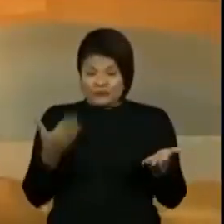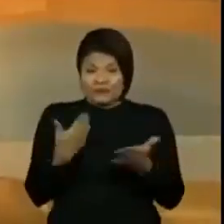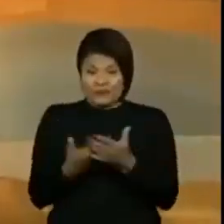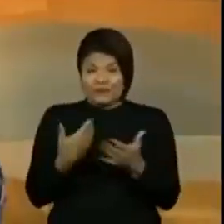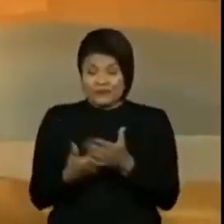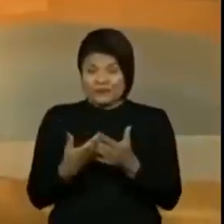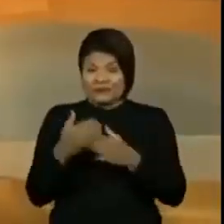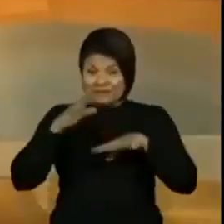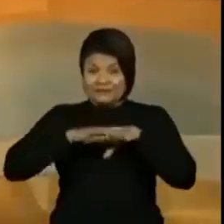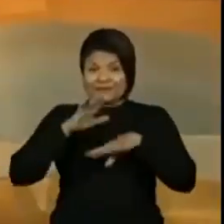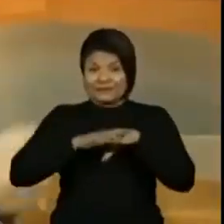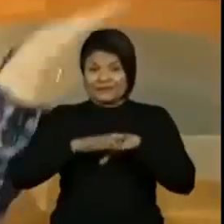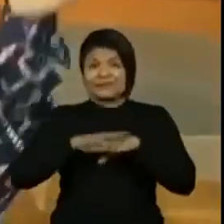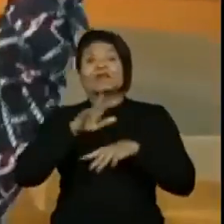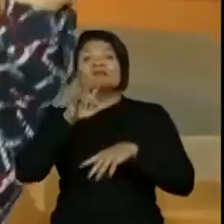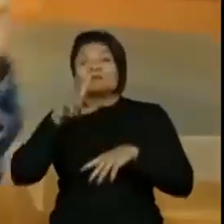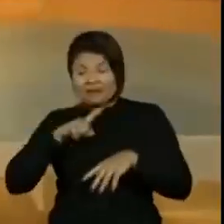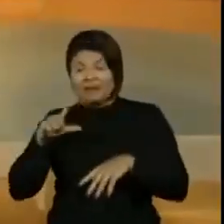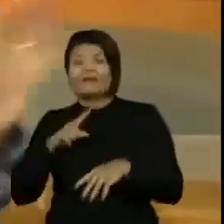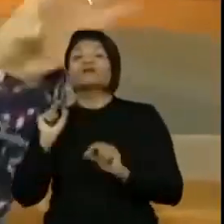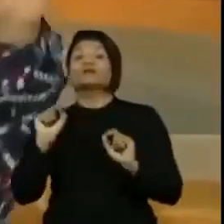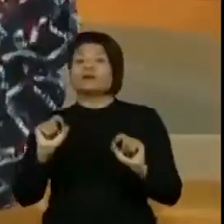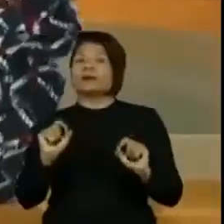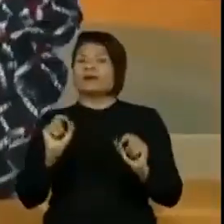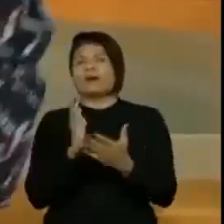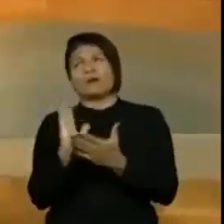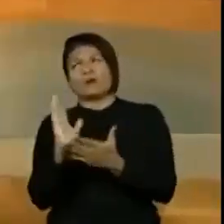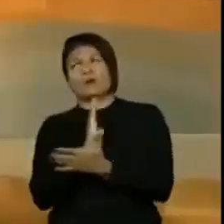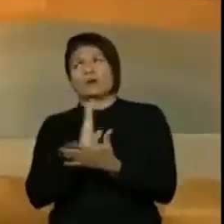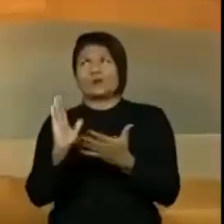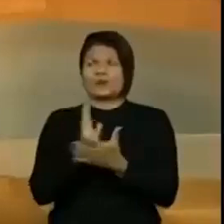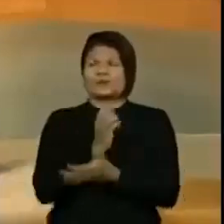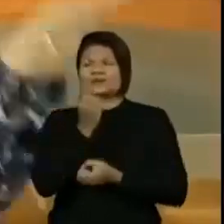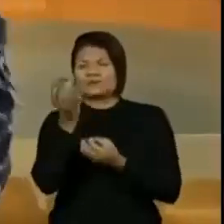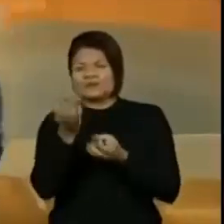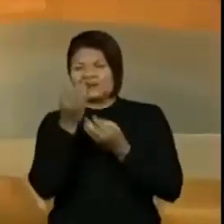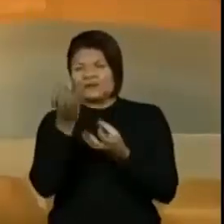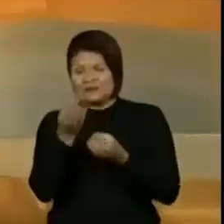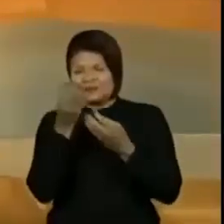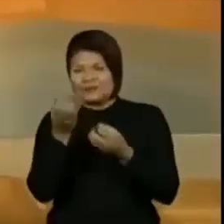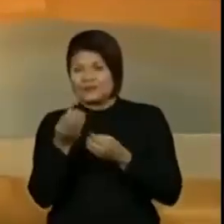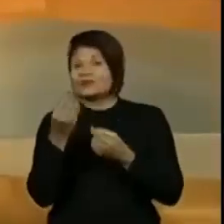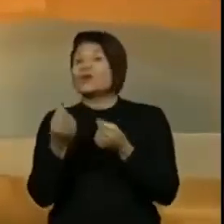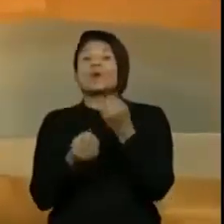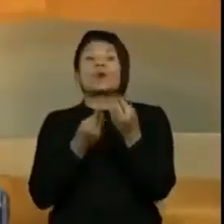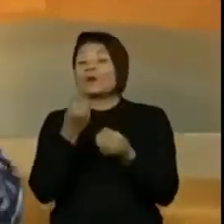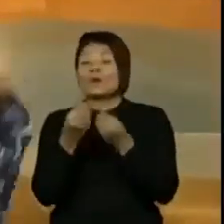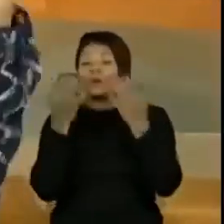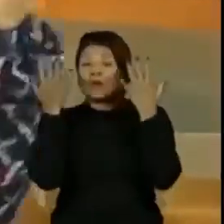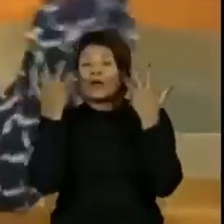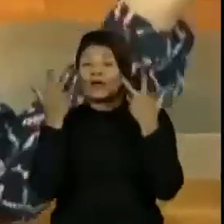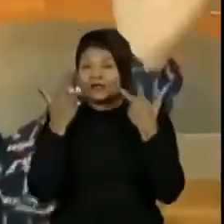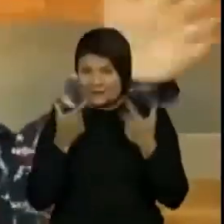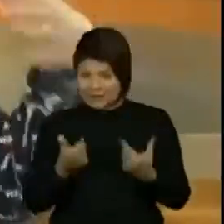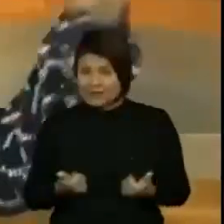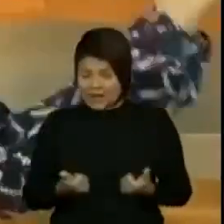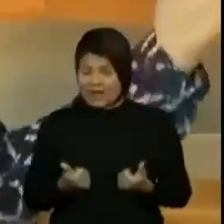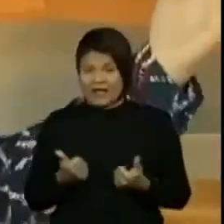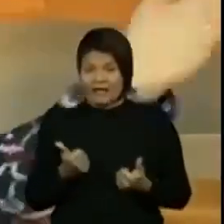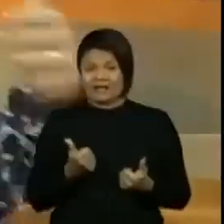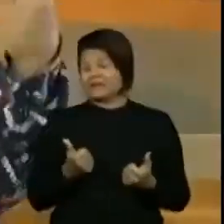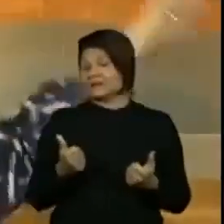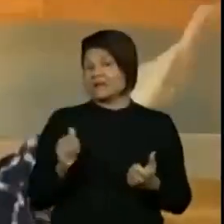matemática de hoje vai envolver algumas informações sobre esses animais que